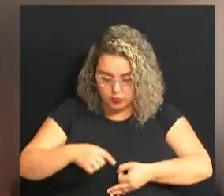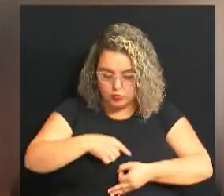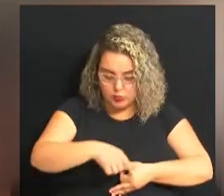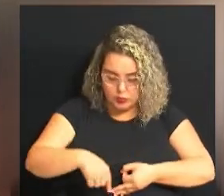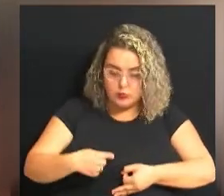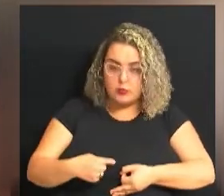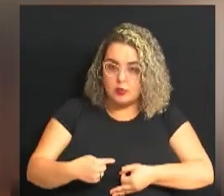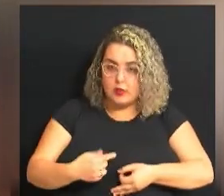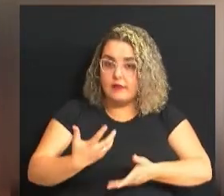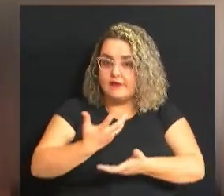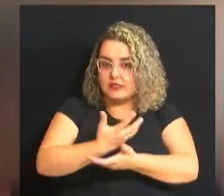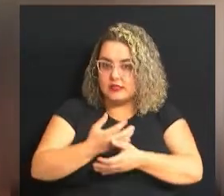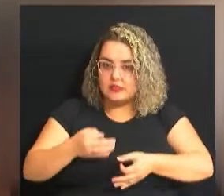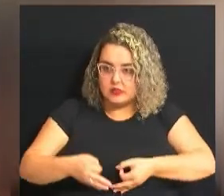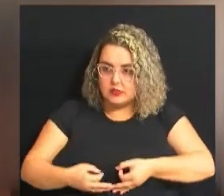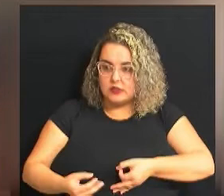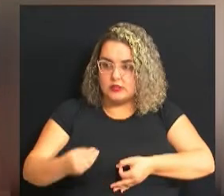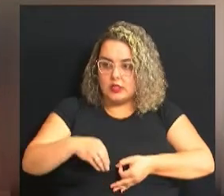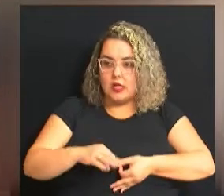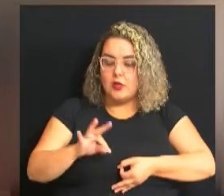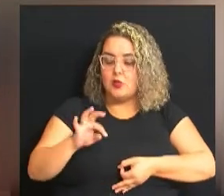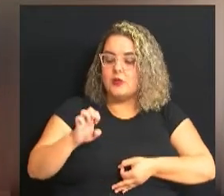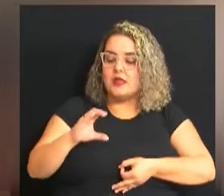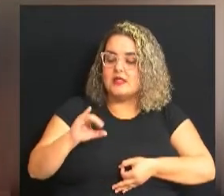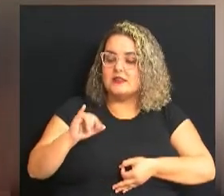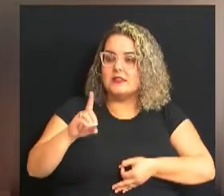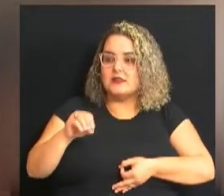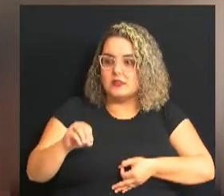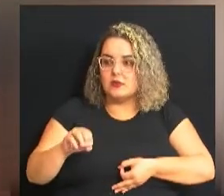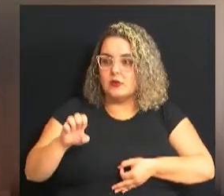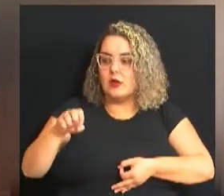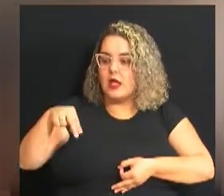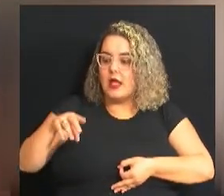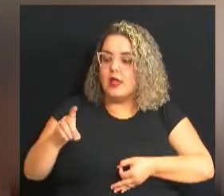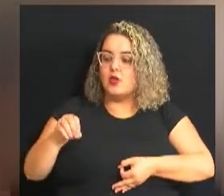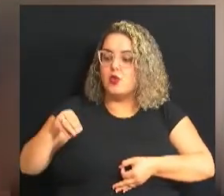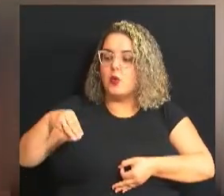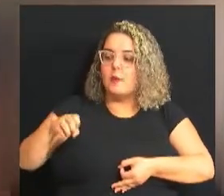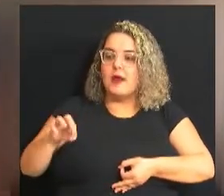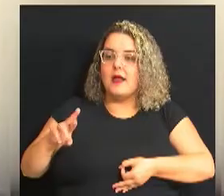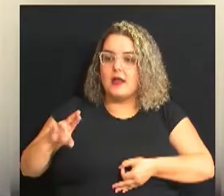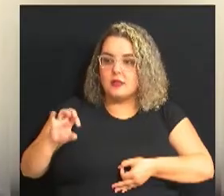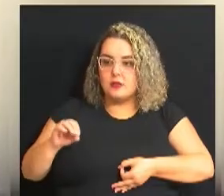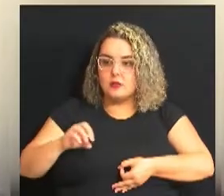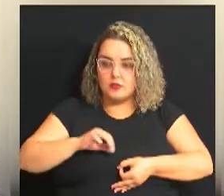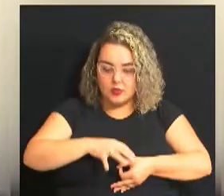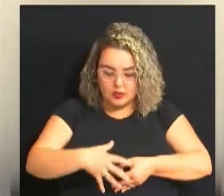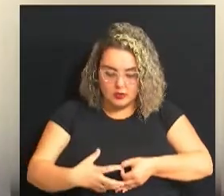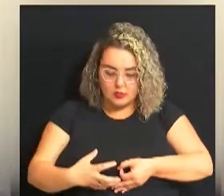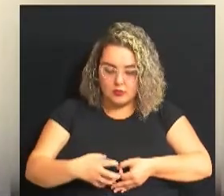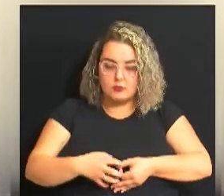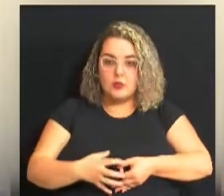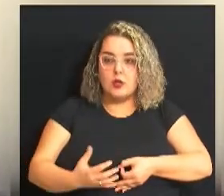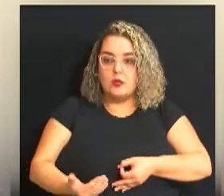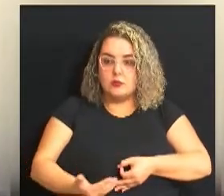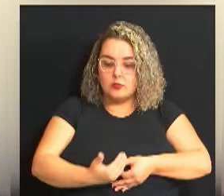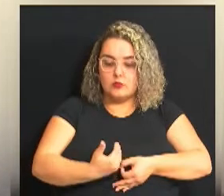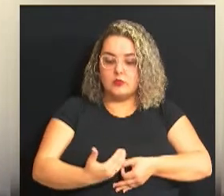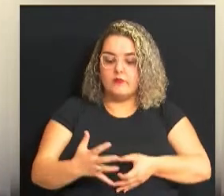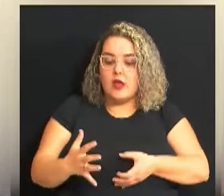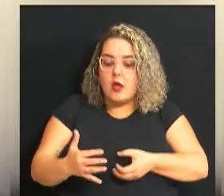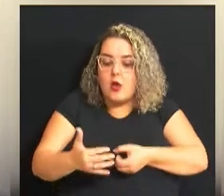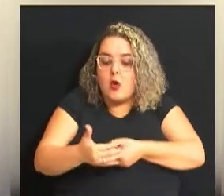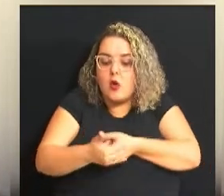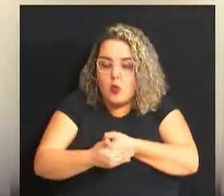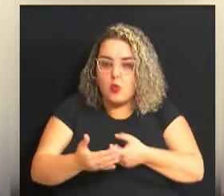e dentro dele tem um tecido chamado endométrio, que é um tecido que vai abrigar o embrião, e ele tem